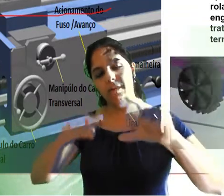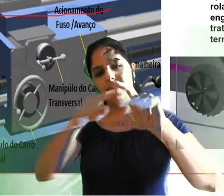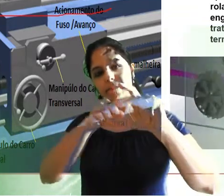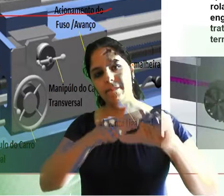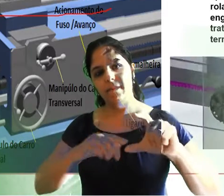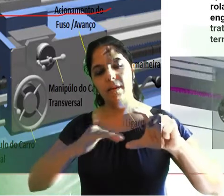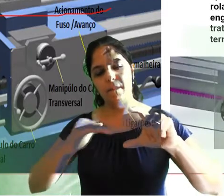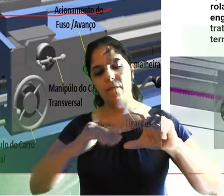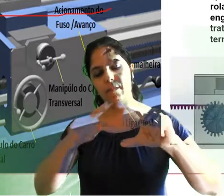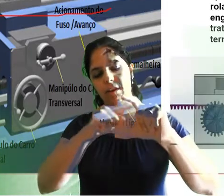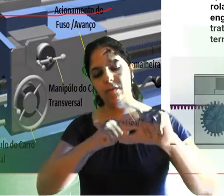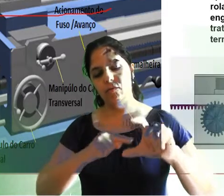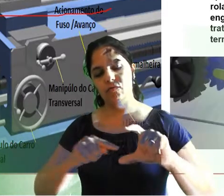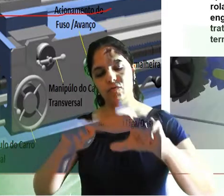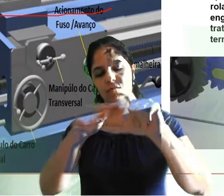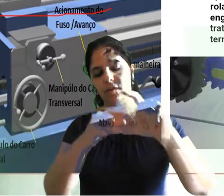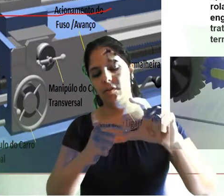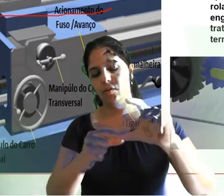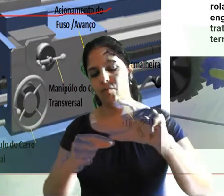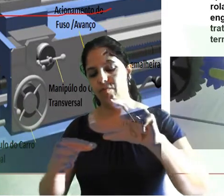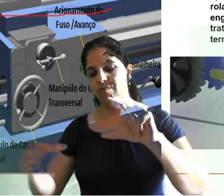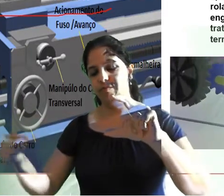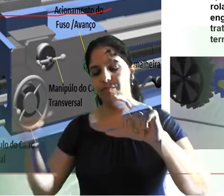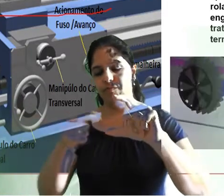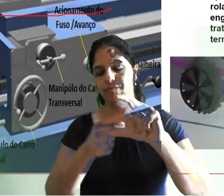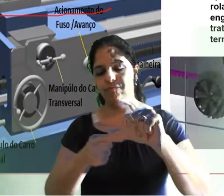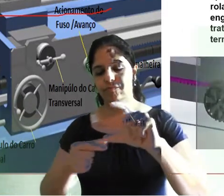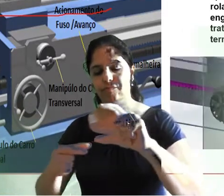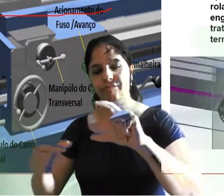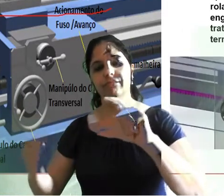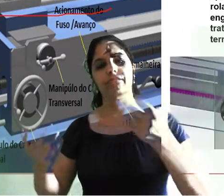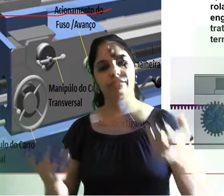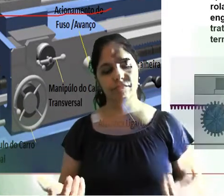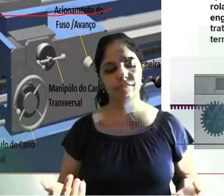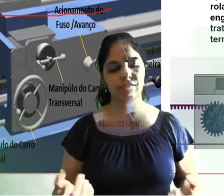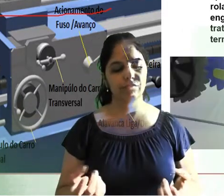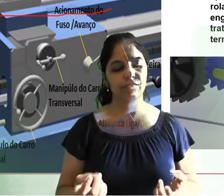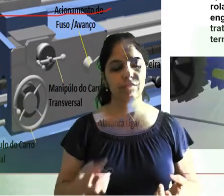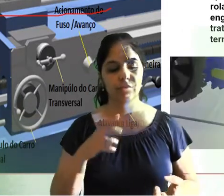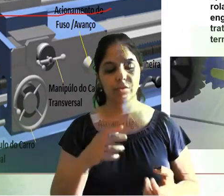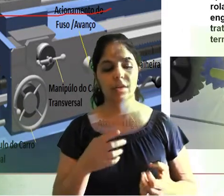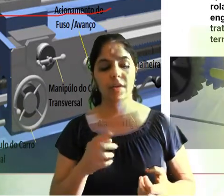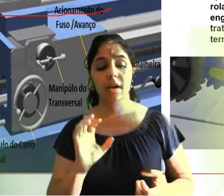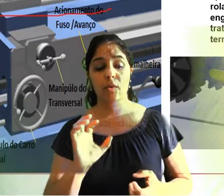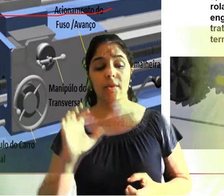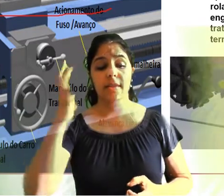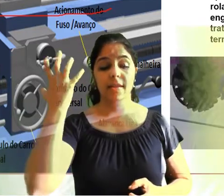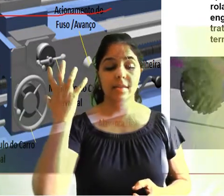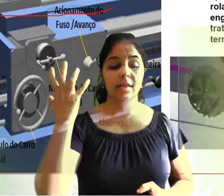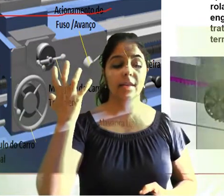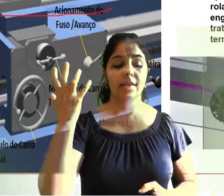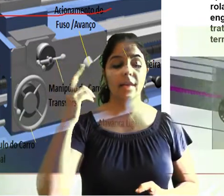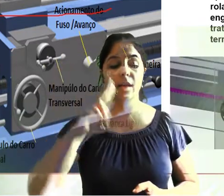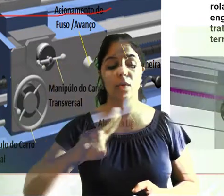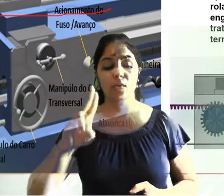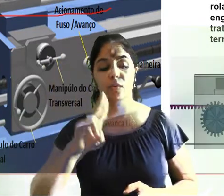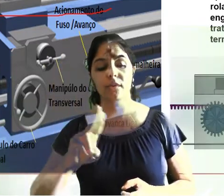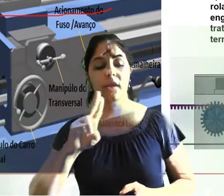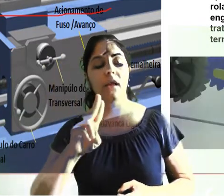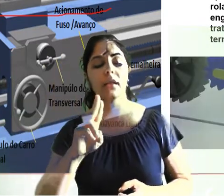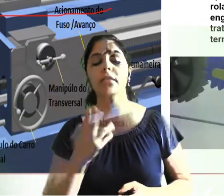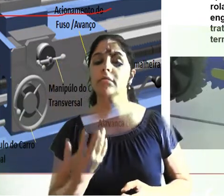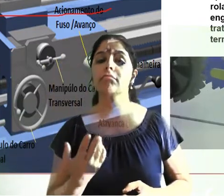que vai ser produzida e aqui a ferramenta, onde ela fica presa no porta-ferramentas. Então, para esse mecanismo aqui, ó, ele